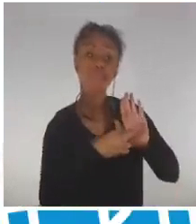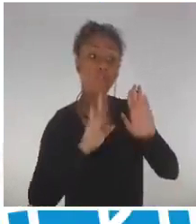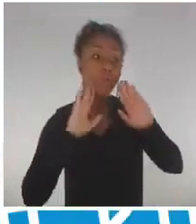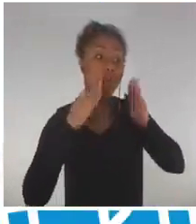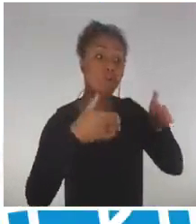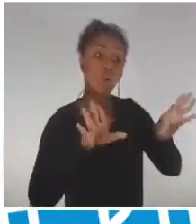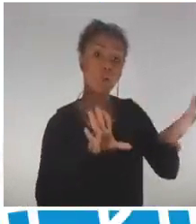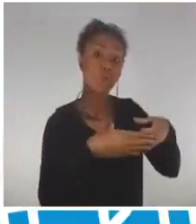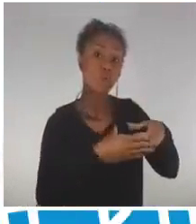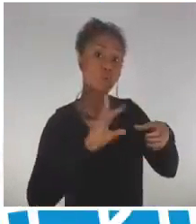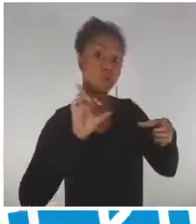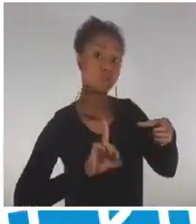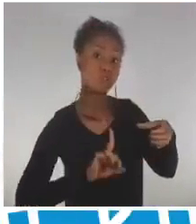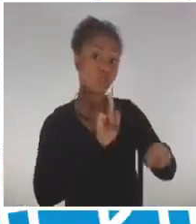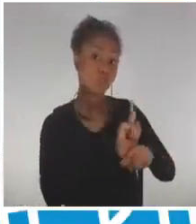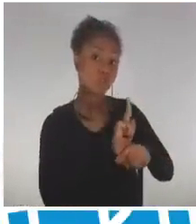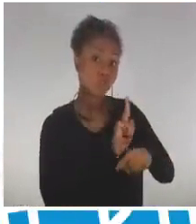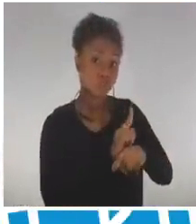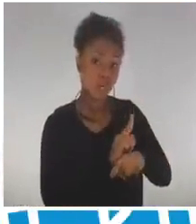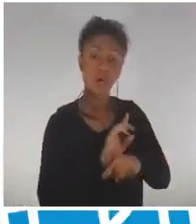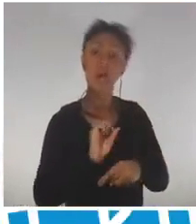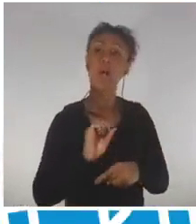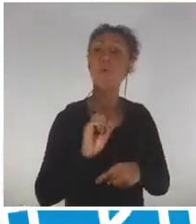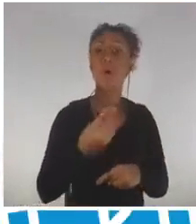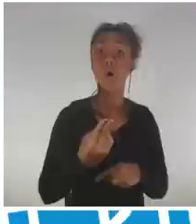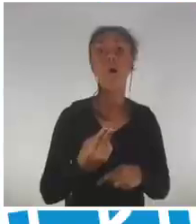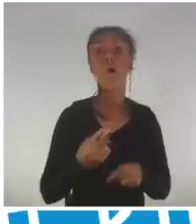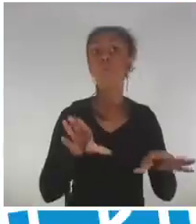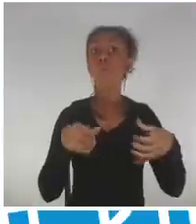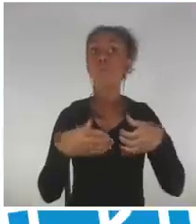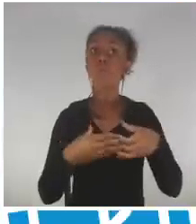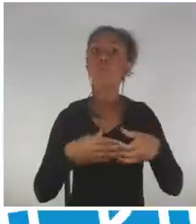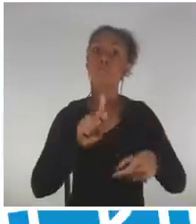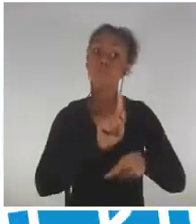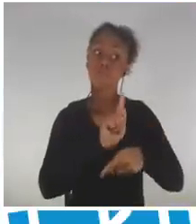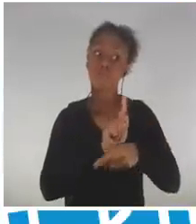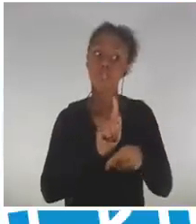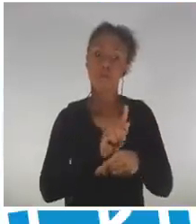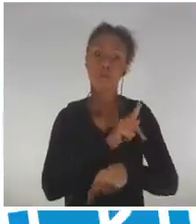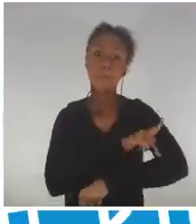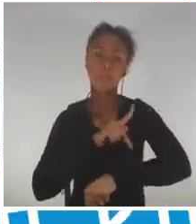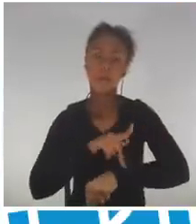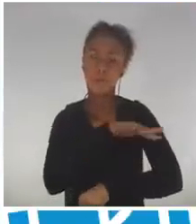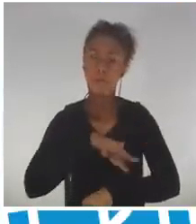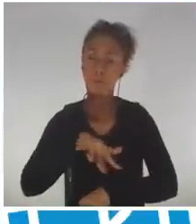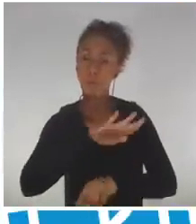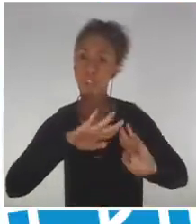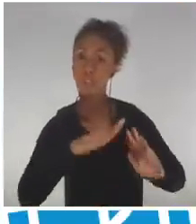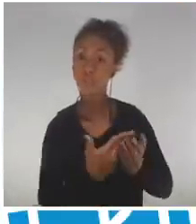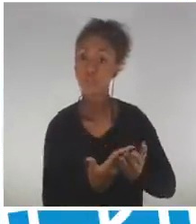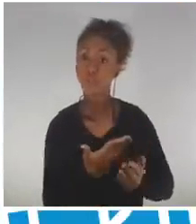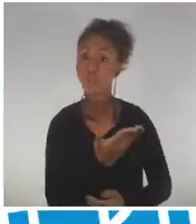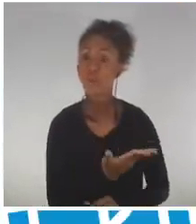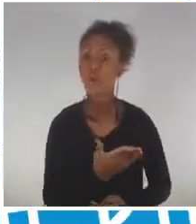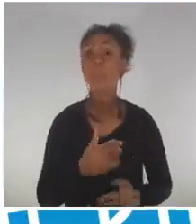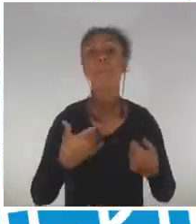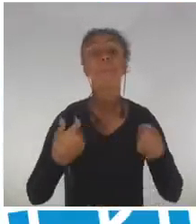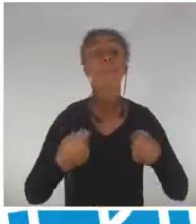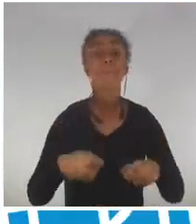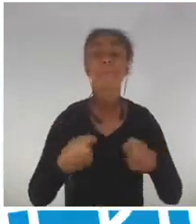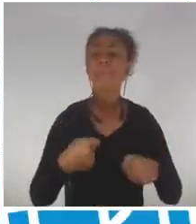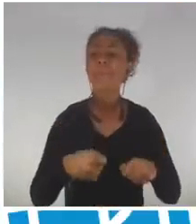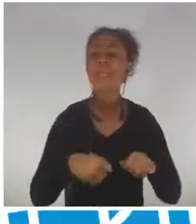política para a gestão pedagógica, enfim, mas isso nós temos que ter uma clareza, uma